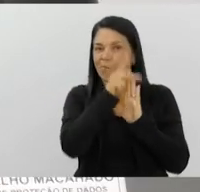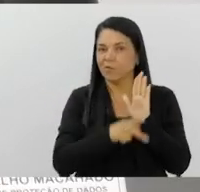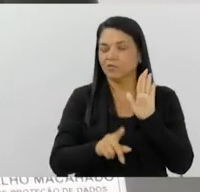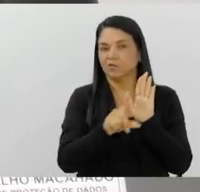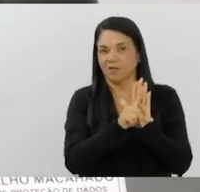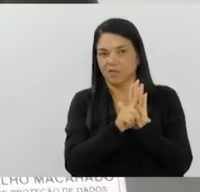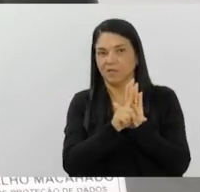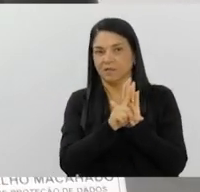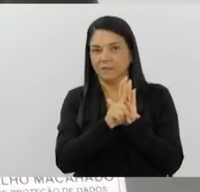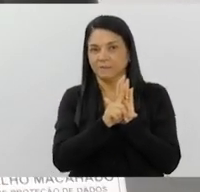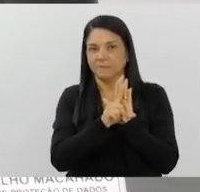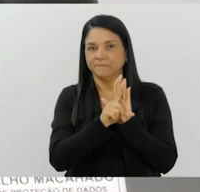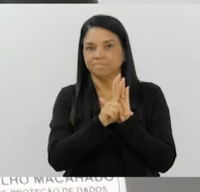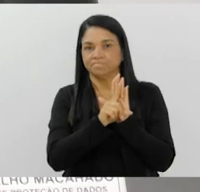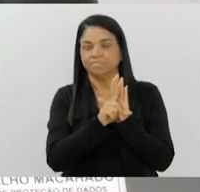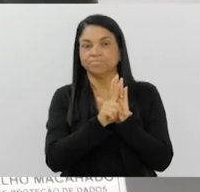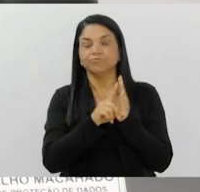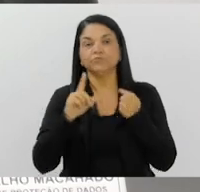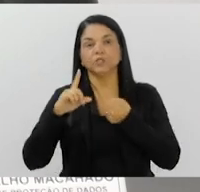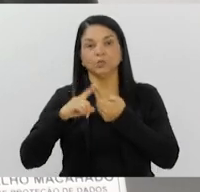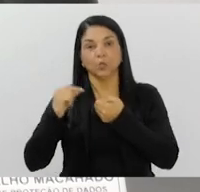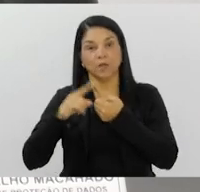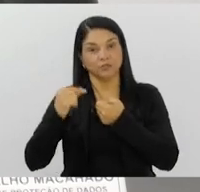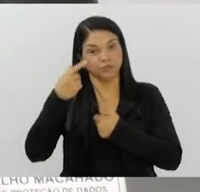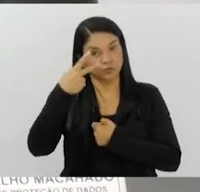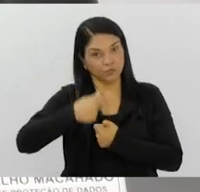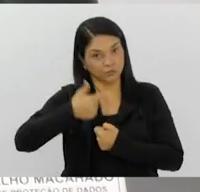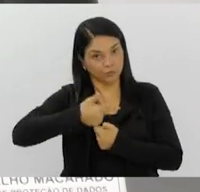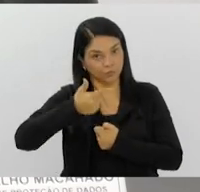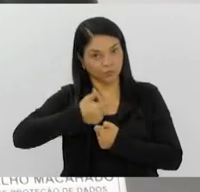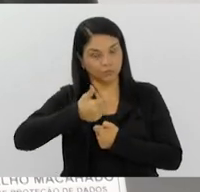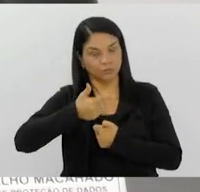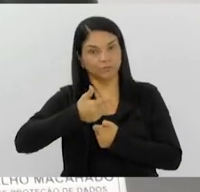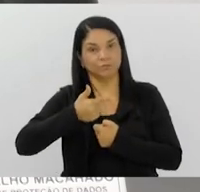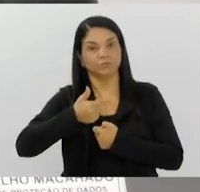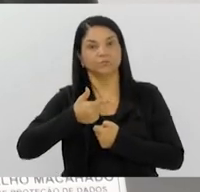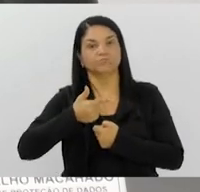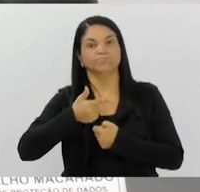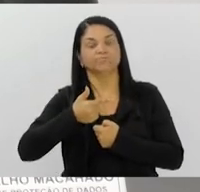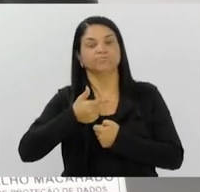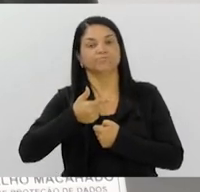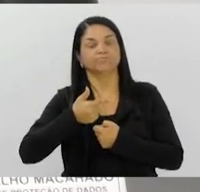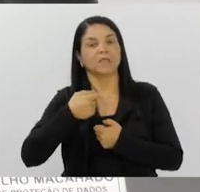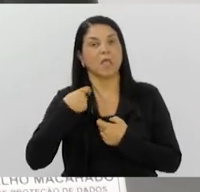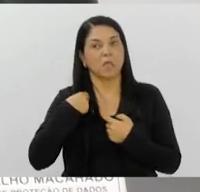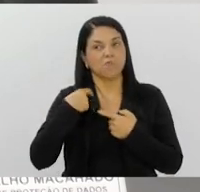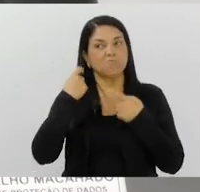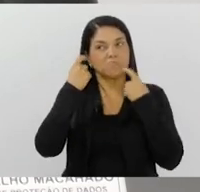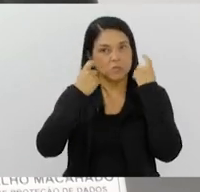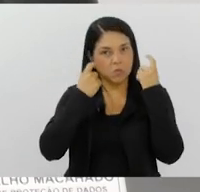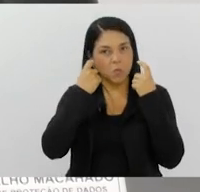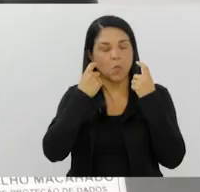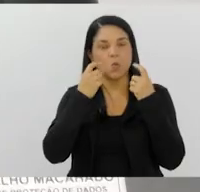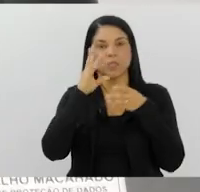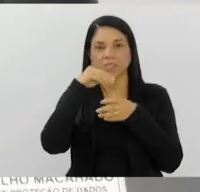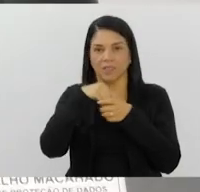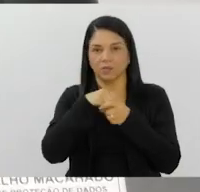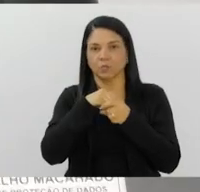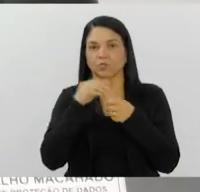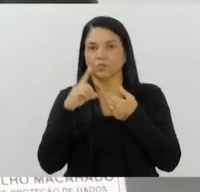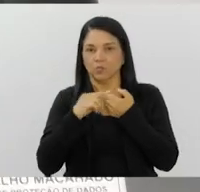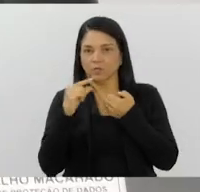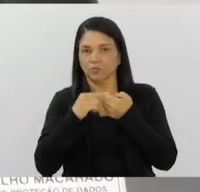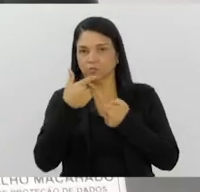lei e eu vou me concentrar no artigo sego porque ele traz algumas coisas que me preocuparam bastante eh